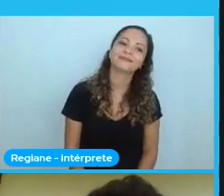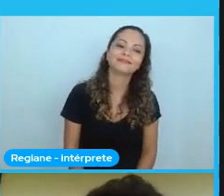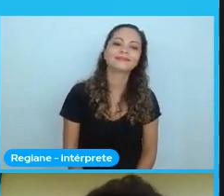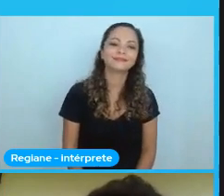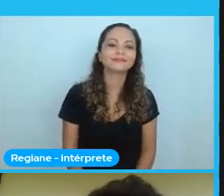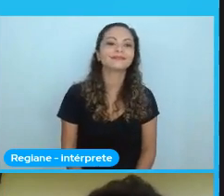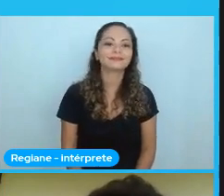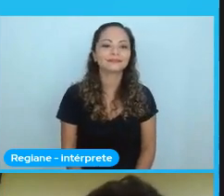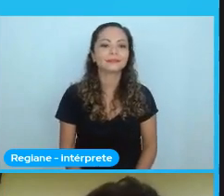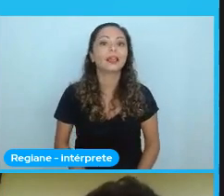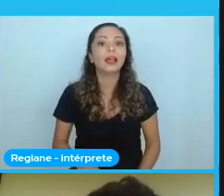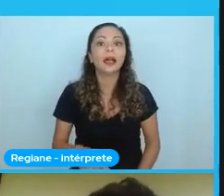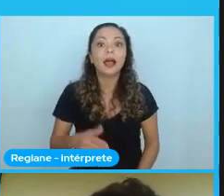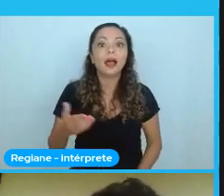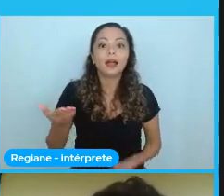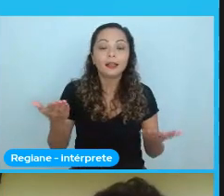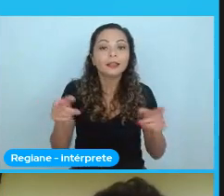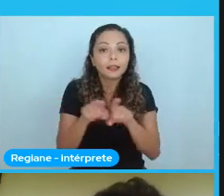Mais um peninho aqui só pra dar bom.